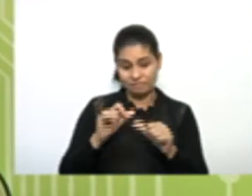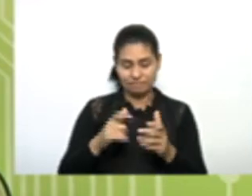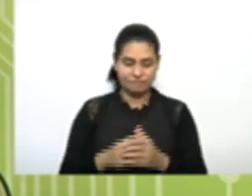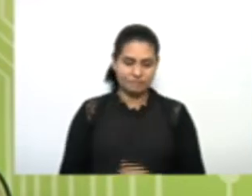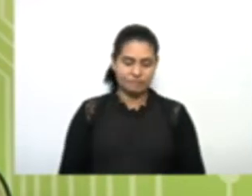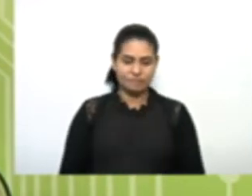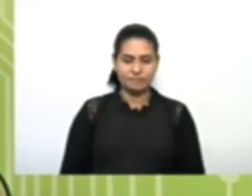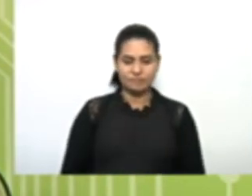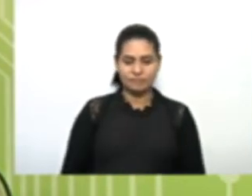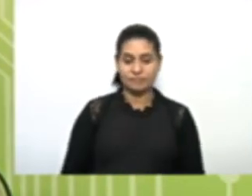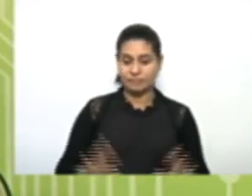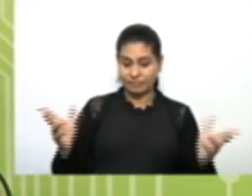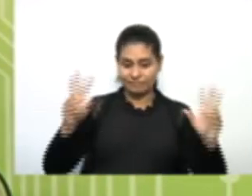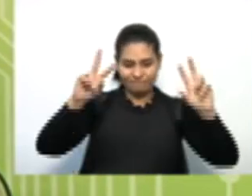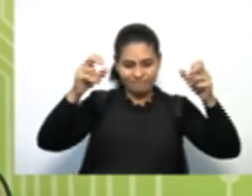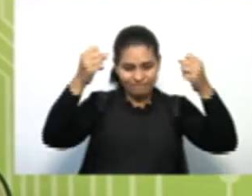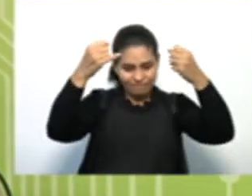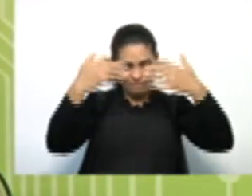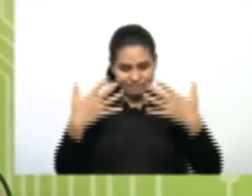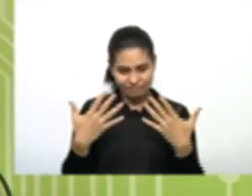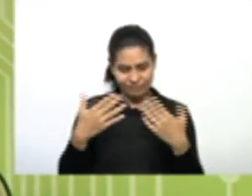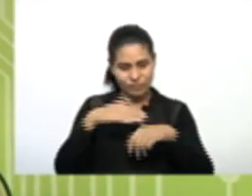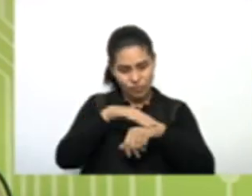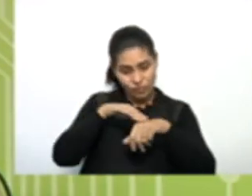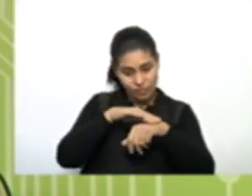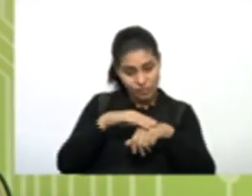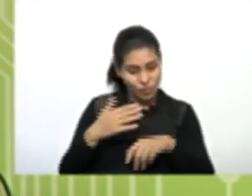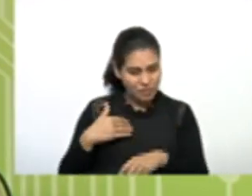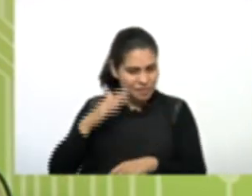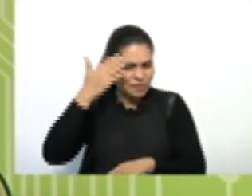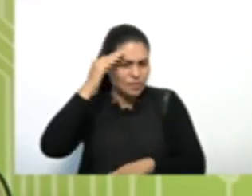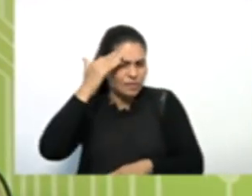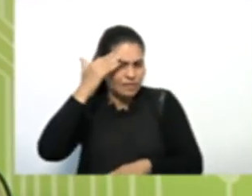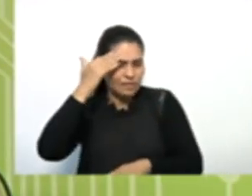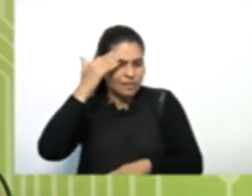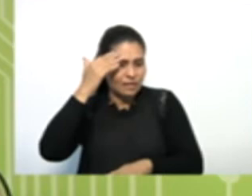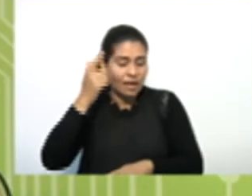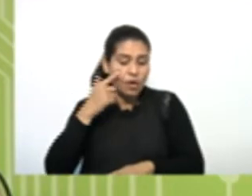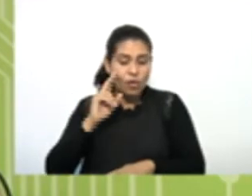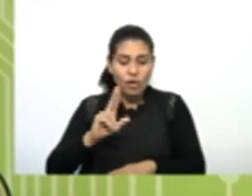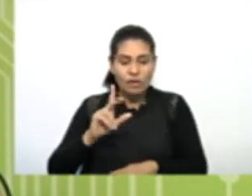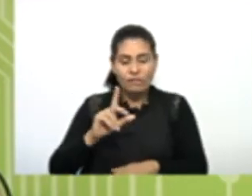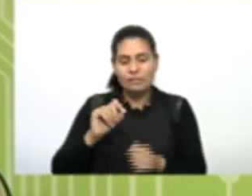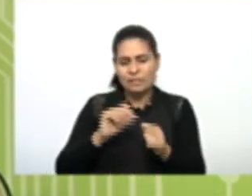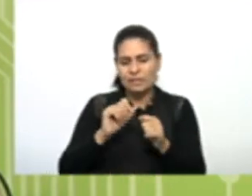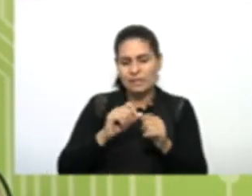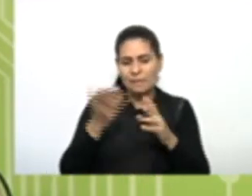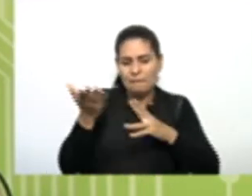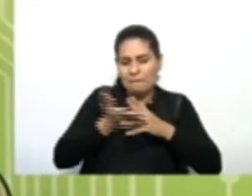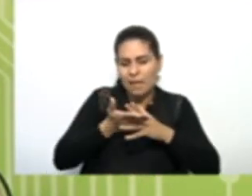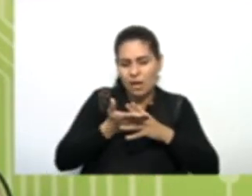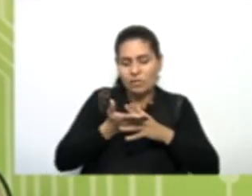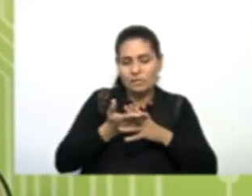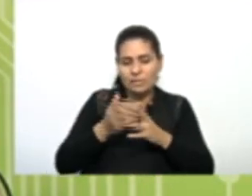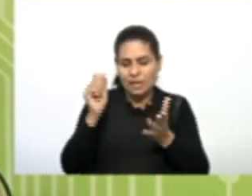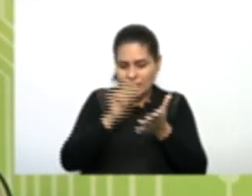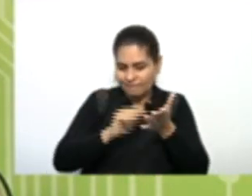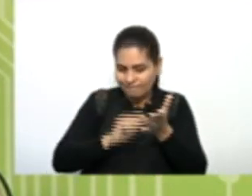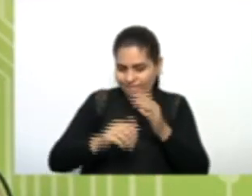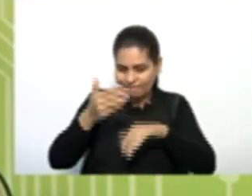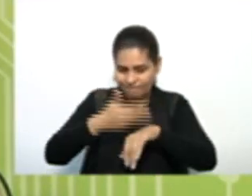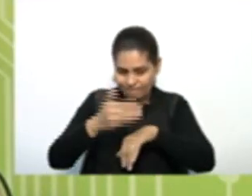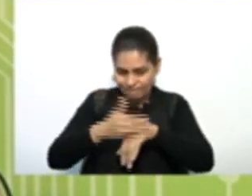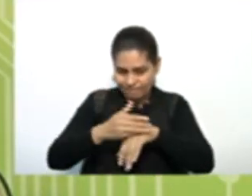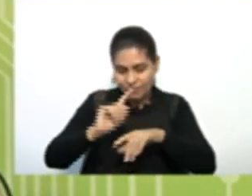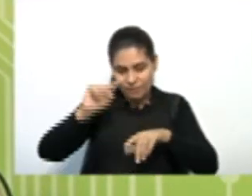Pessoal, esse é o conteúdo que a gente teve para discutir na aula de hoje. Espero que você tenha compreendido. E agora a gente vai fazer uma pequena pausa para a sua atividade de sala.